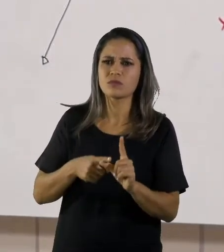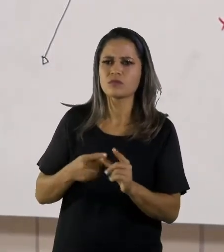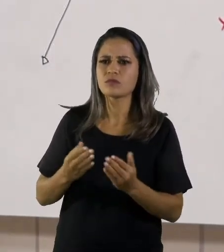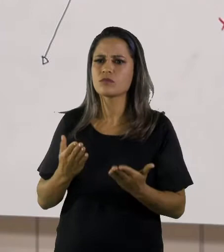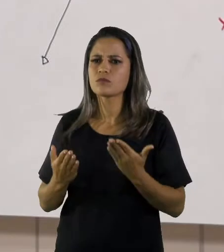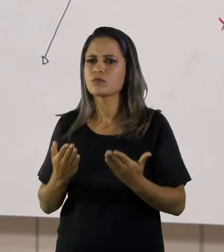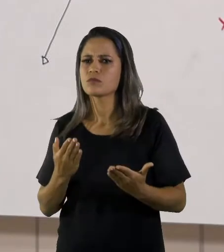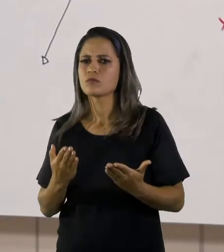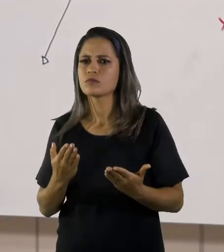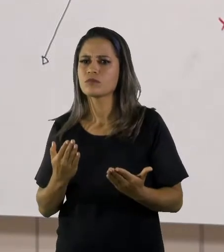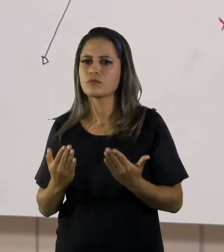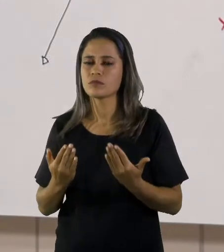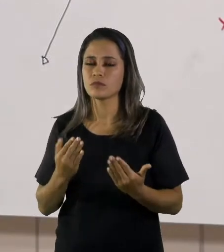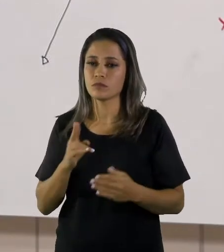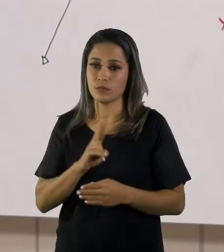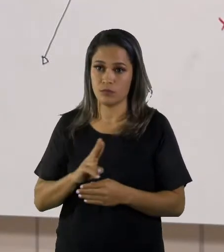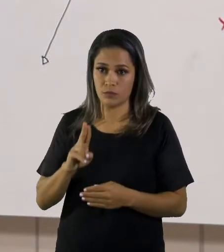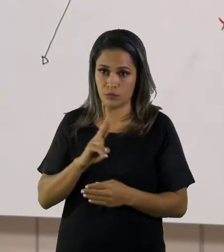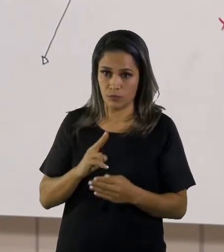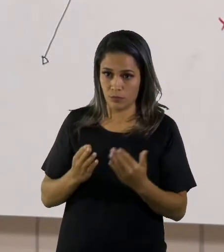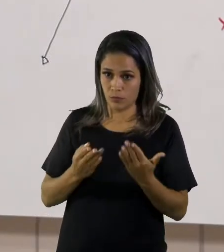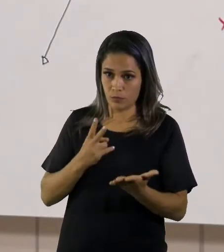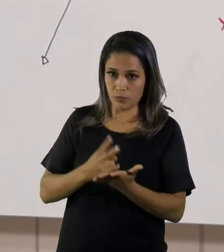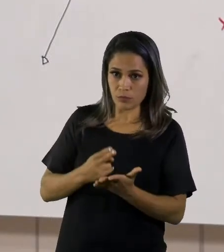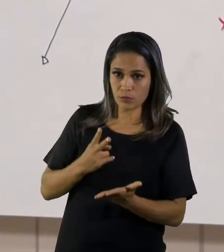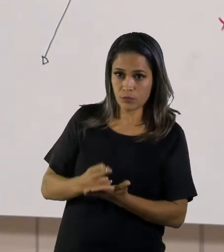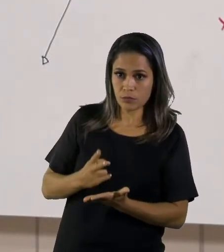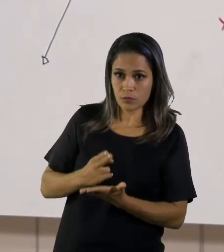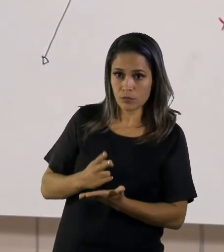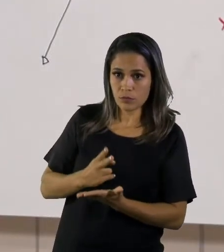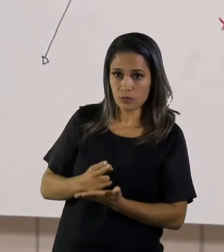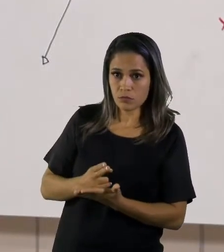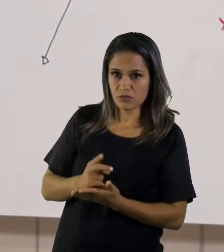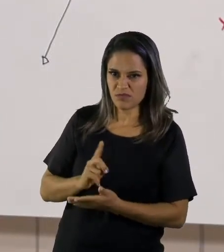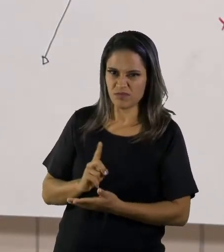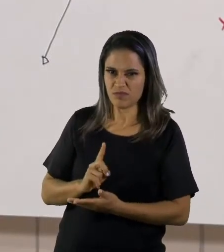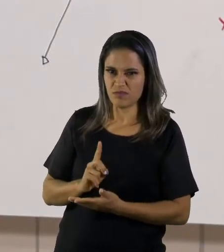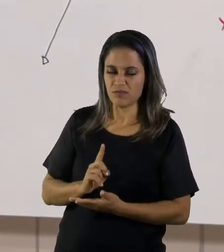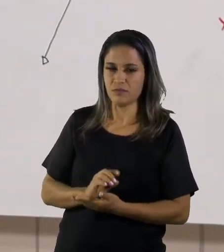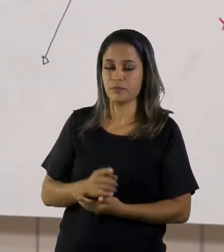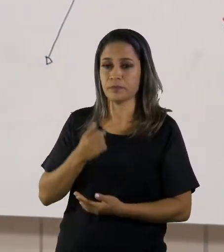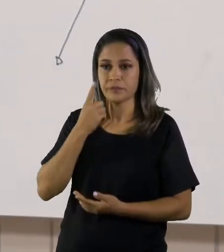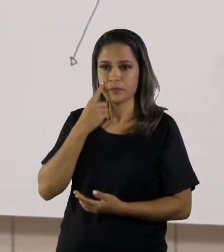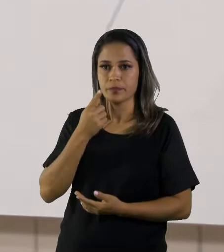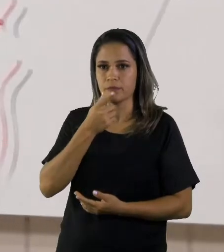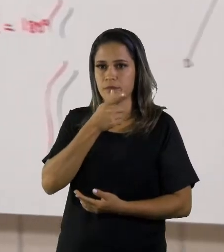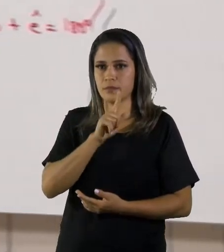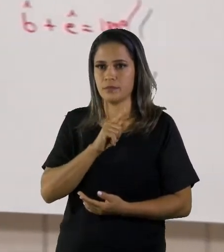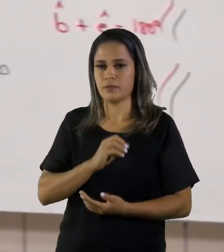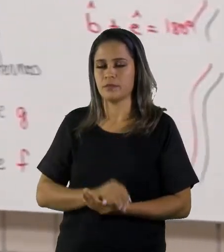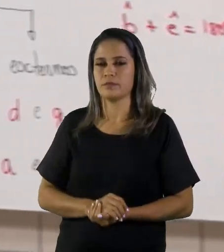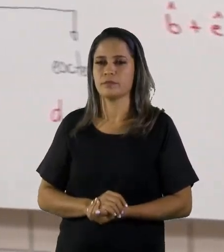comparar usando correspondência? Acho que não, né? Vamos ver a próxima então?